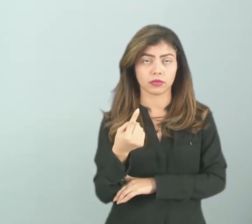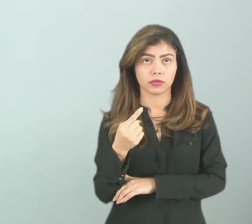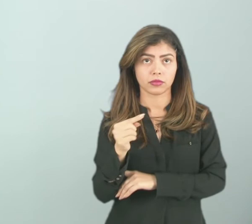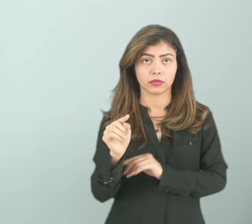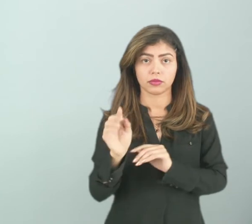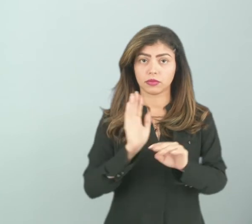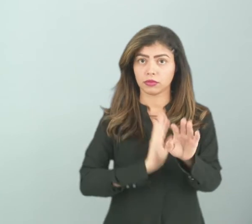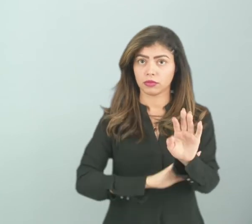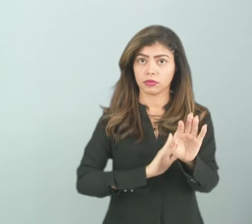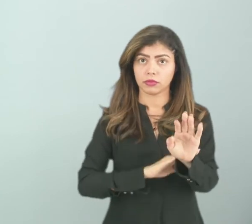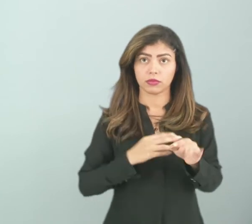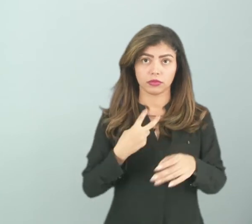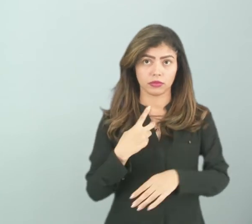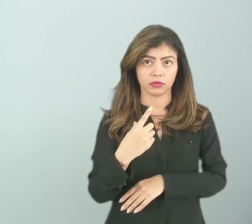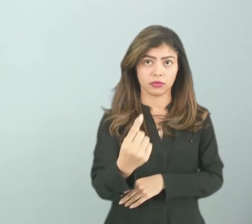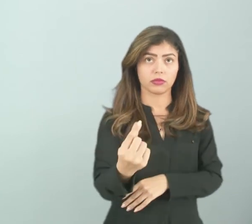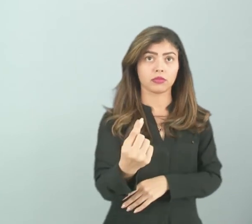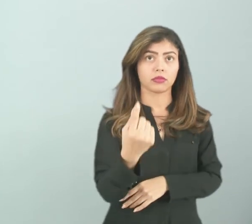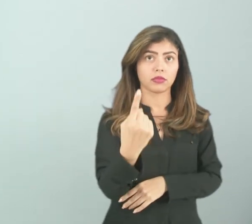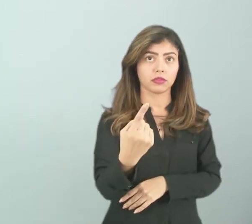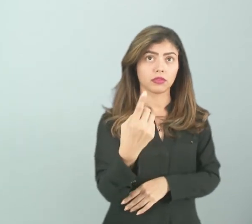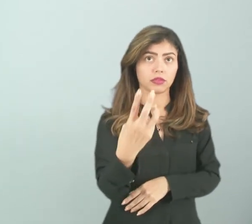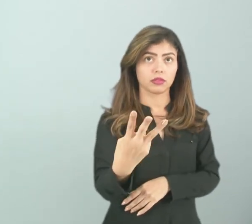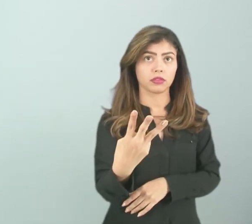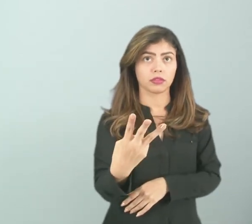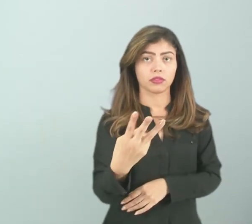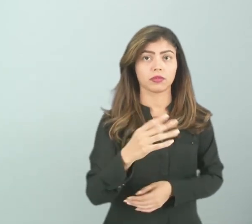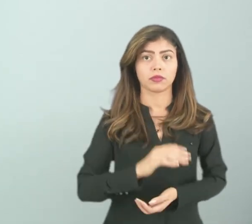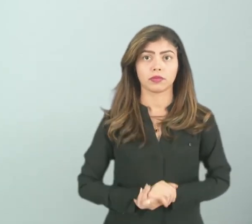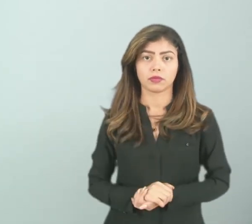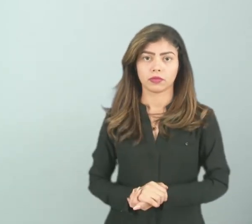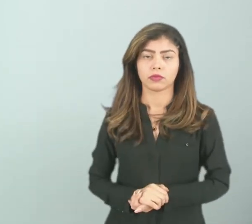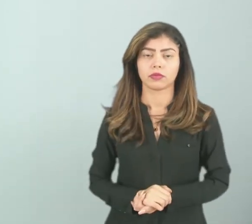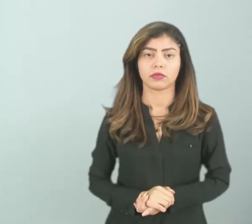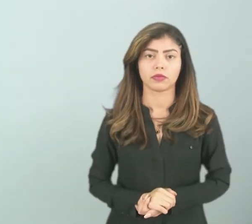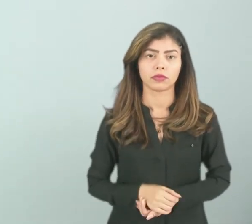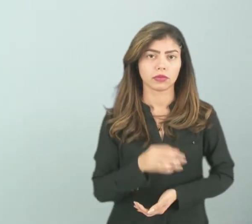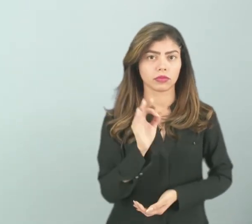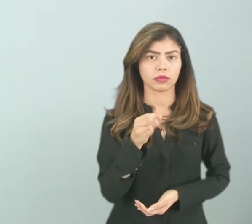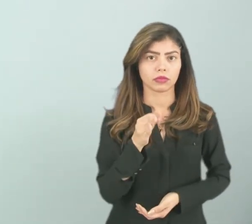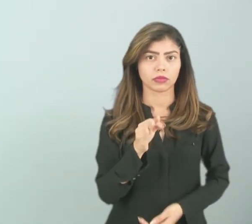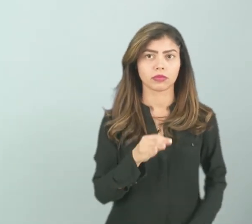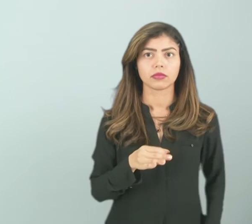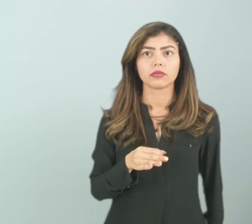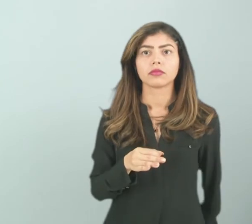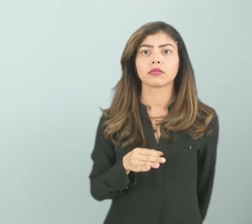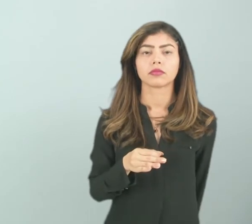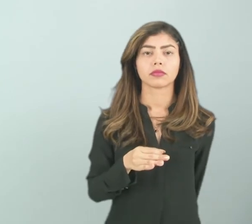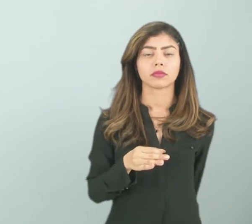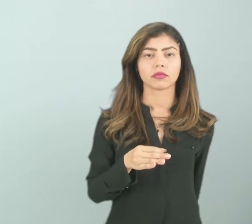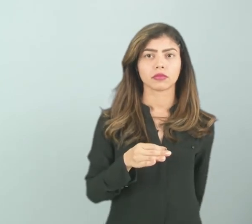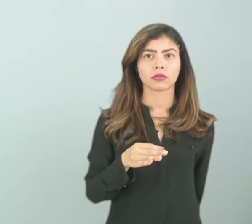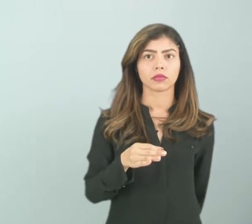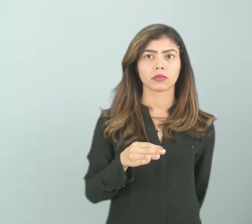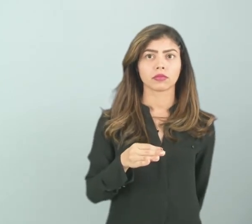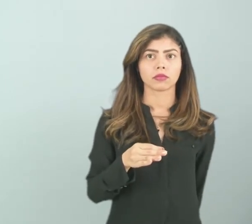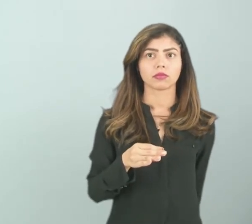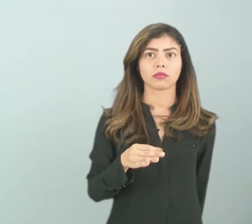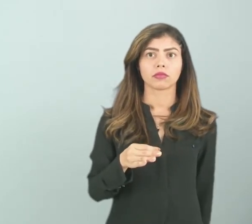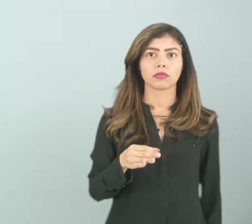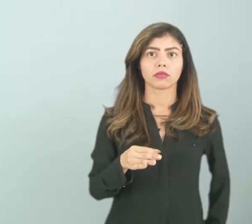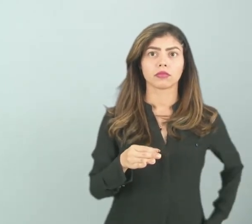para a esquerda e seguir, ó. 1, 2, 3 casinhas, certinho? Isso também se chama,